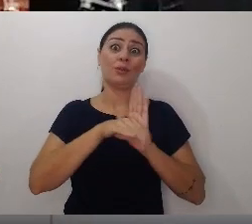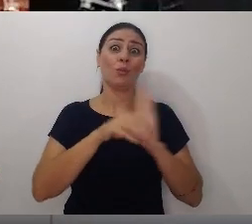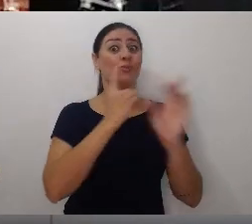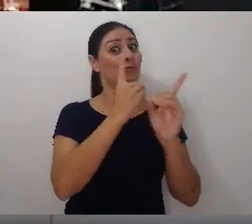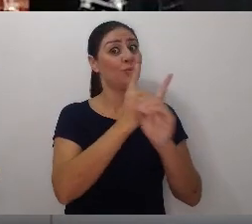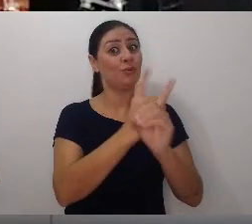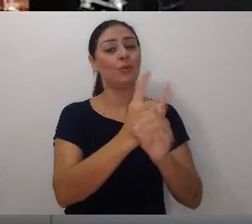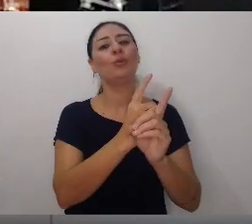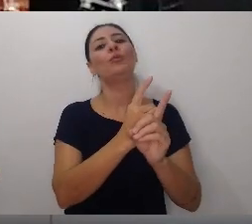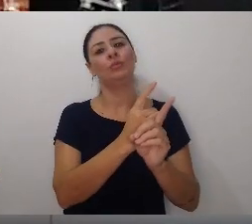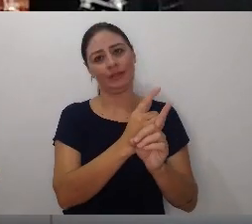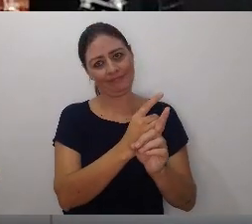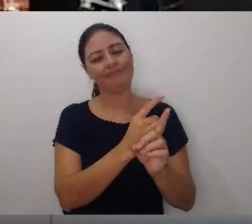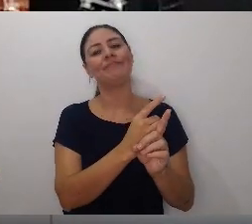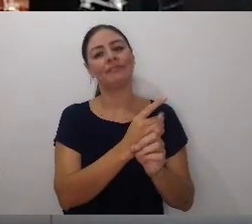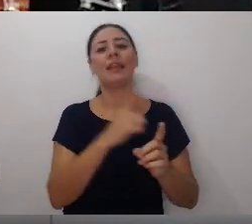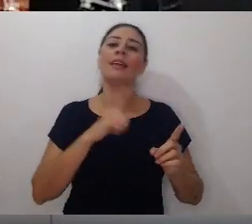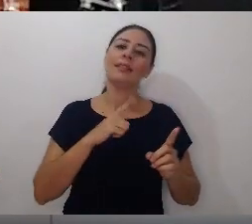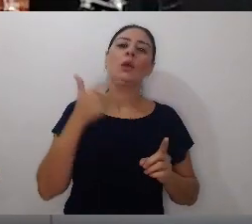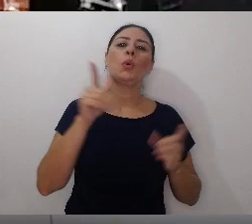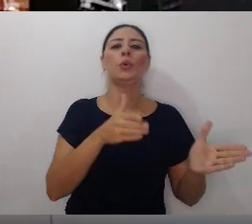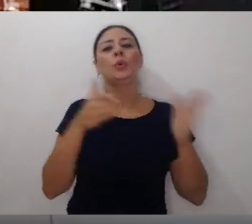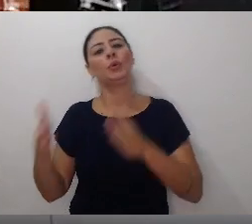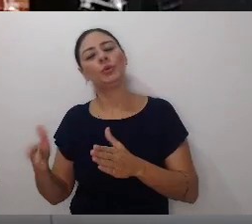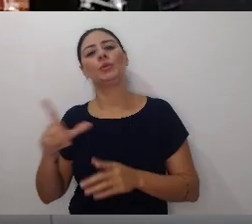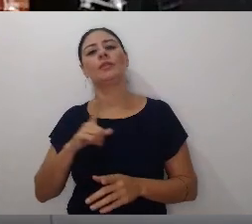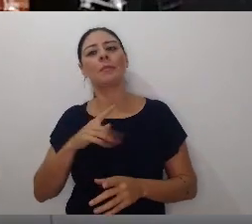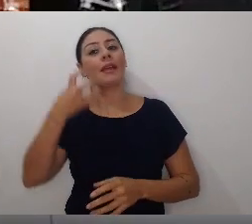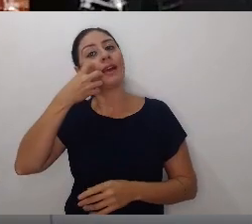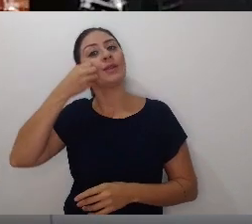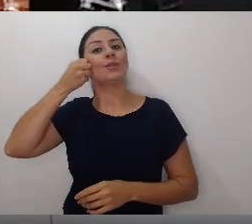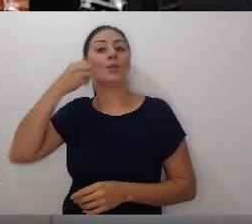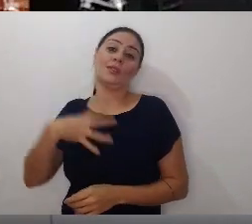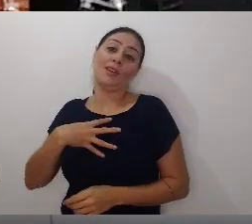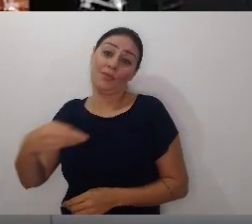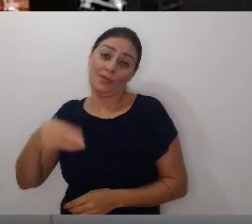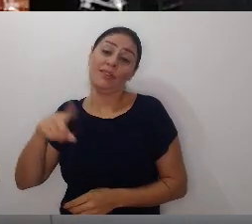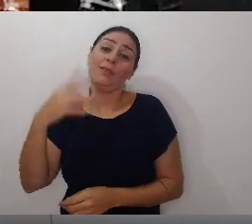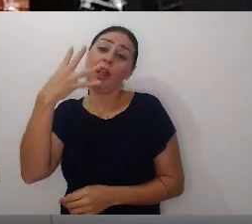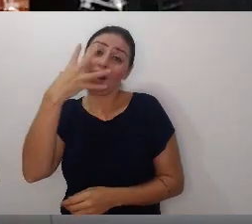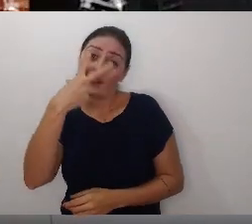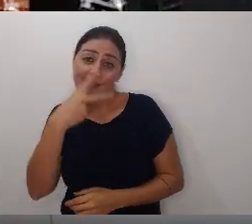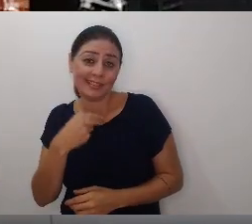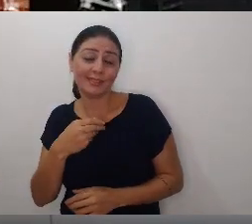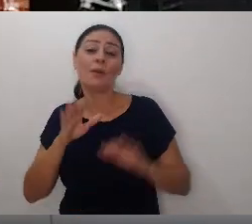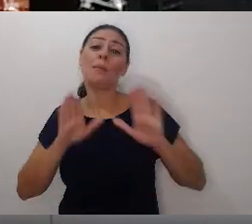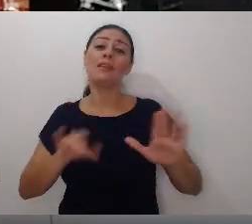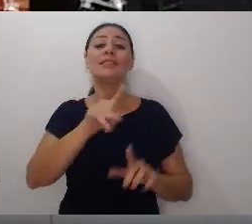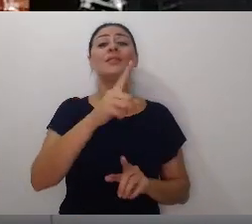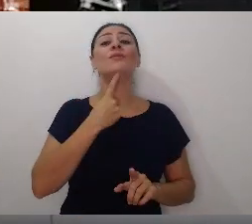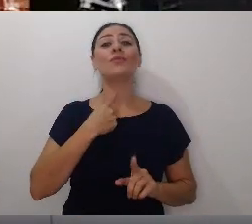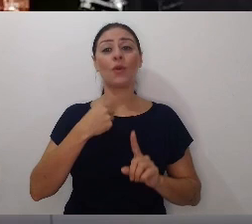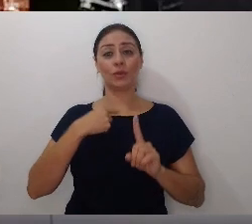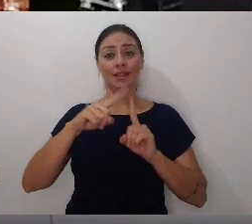precisa, assim, tirar esse plano para sempre da sua vida. Apesar de que existe toda a parte também da adoção, né, que eu